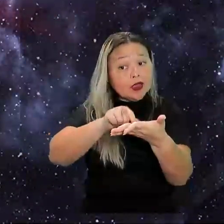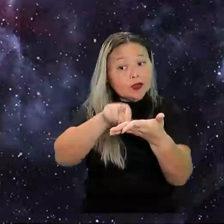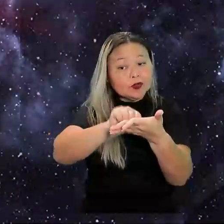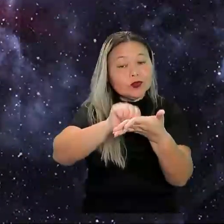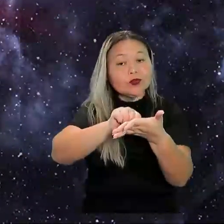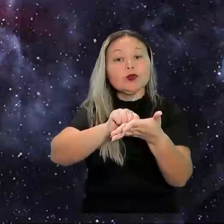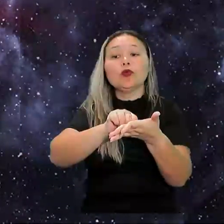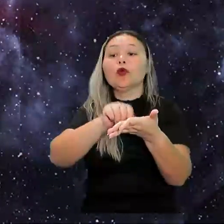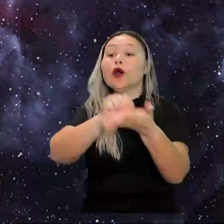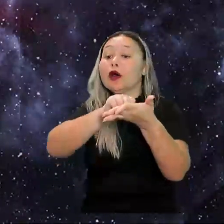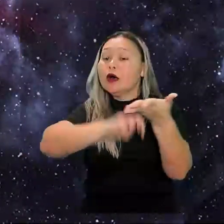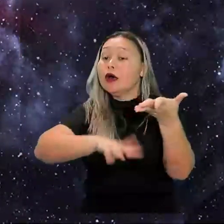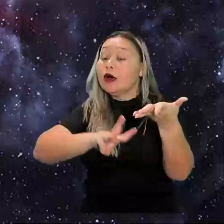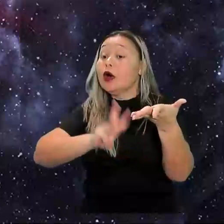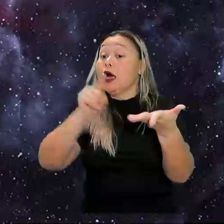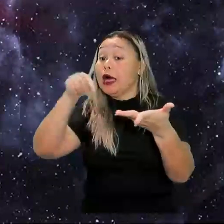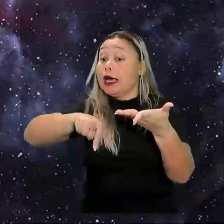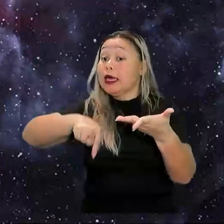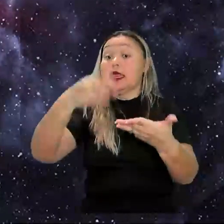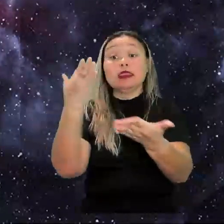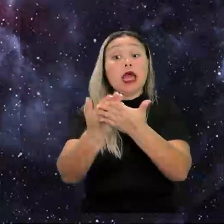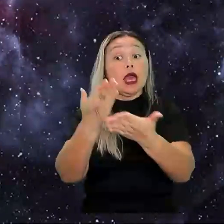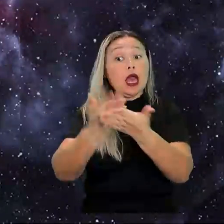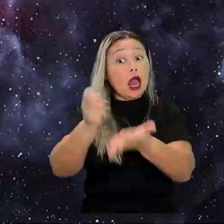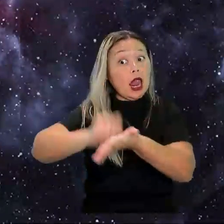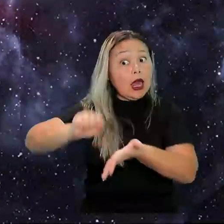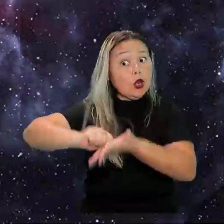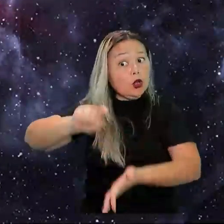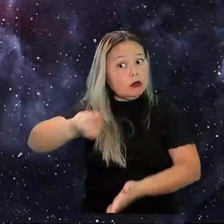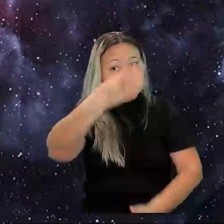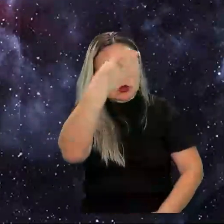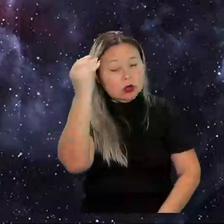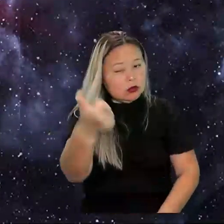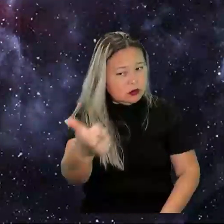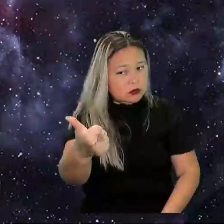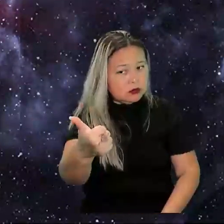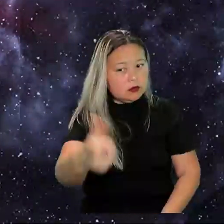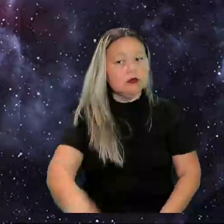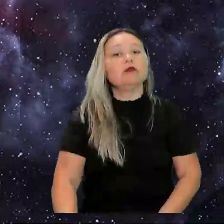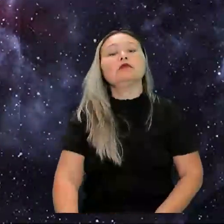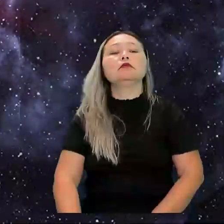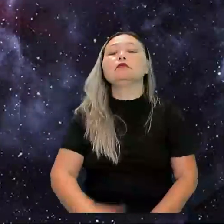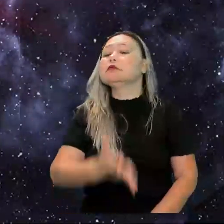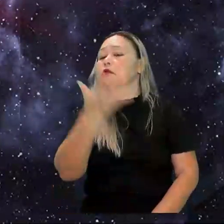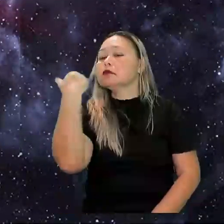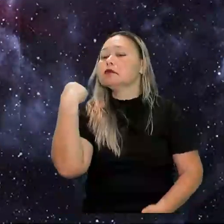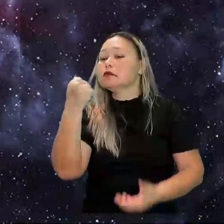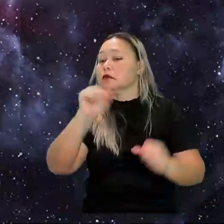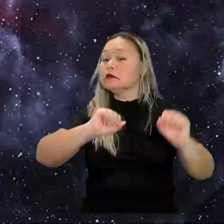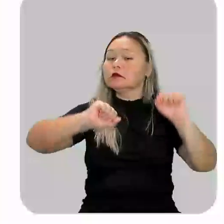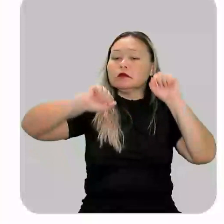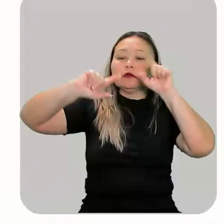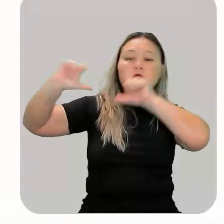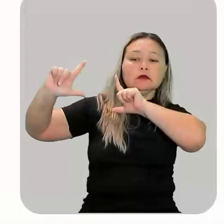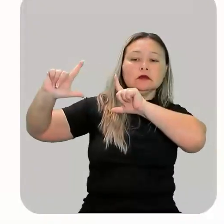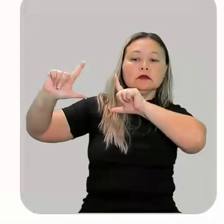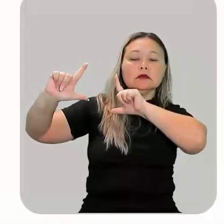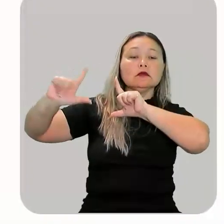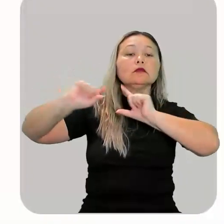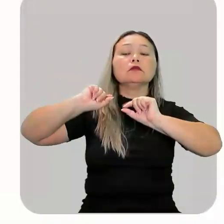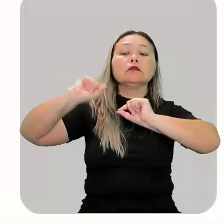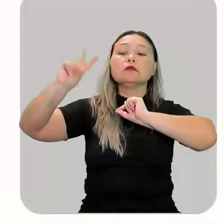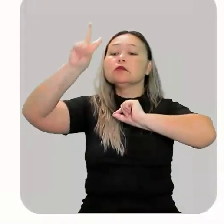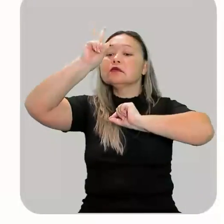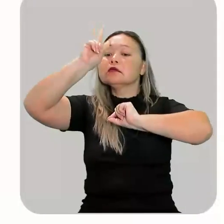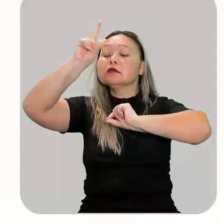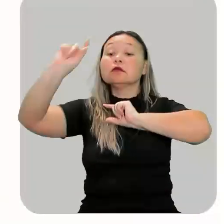3 já está resolvido na aula. Anota aí para não esquecer, beleza? Vamos lá, então. Se liga na telinha e a gente vai lembrar um